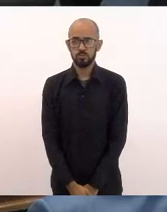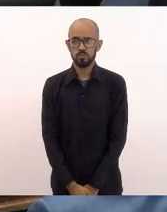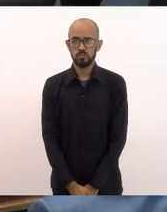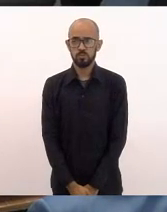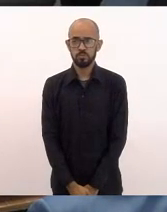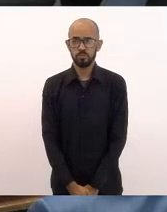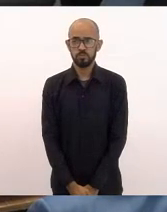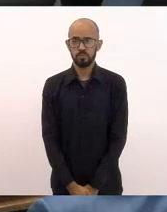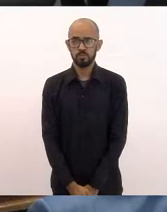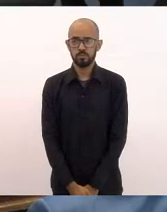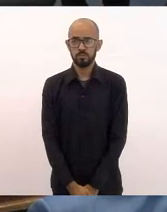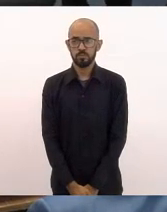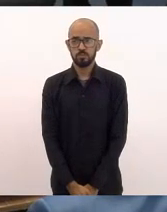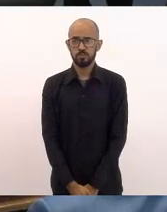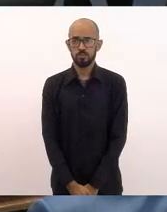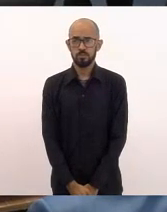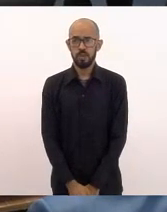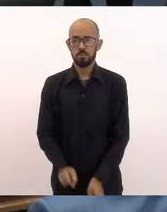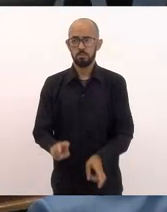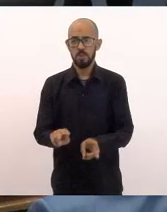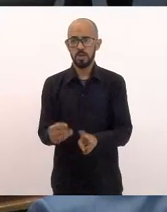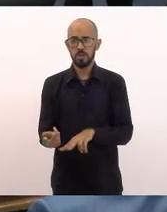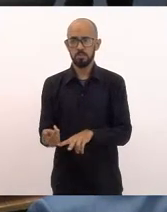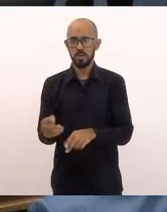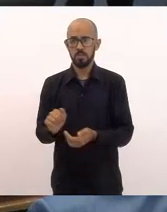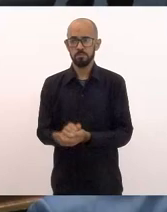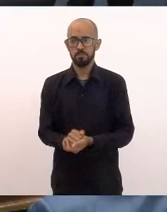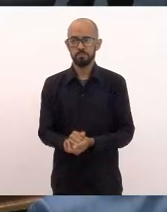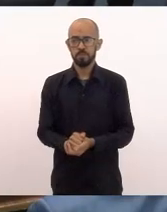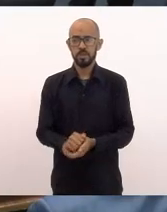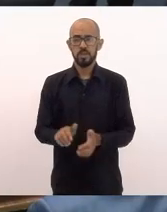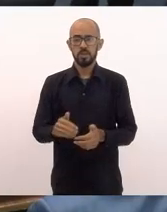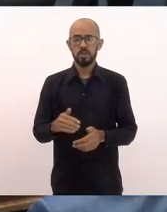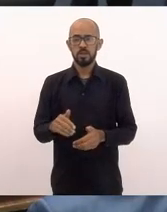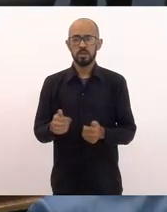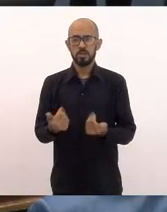Sim, presidente, para encaminhar. Okay. Presidente,